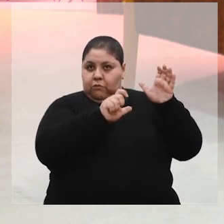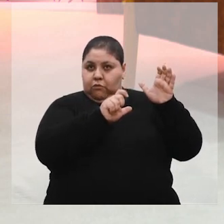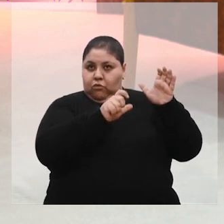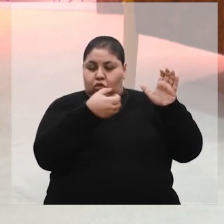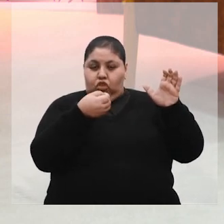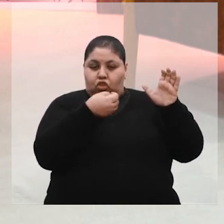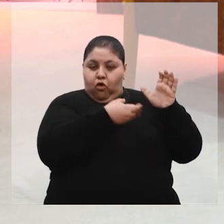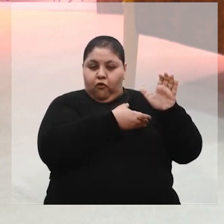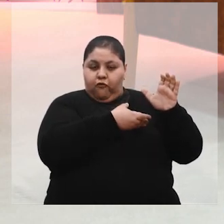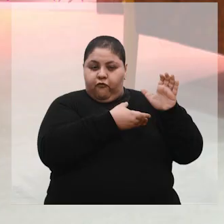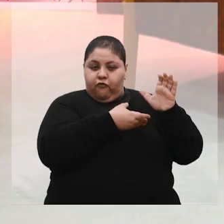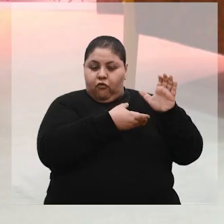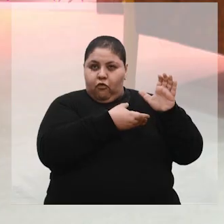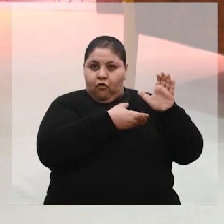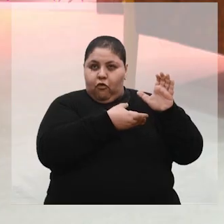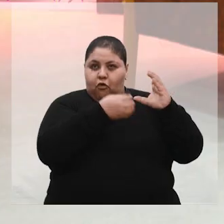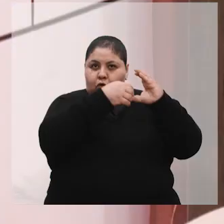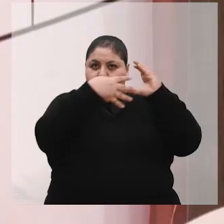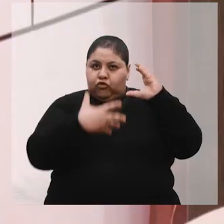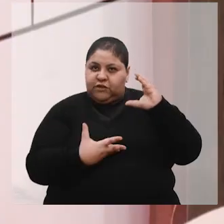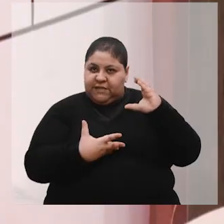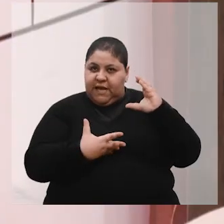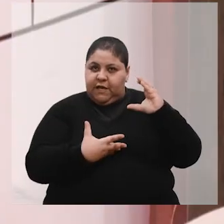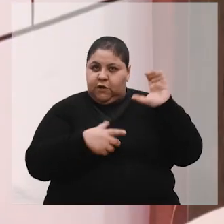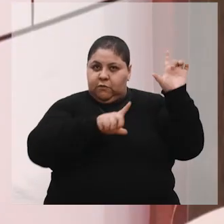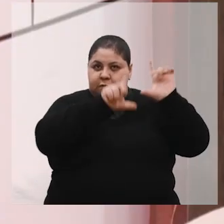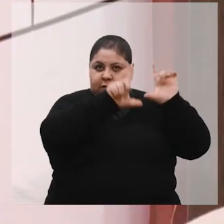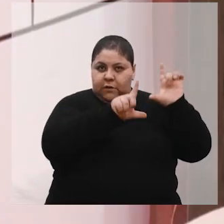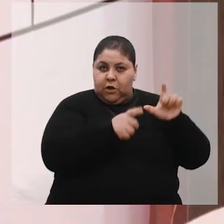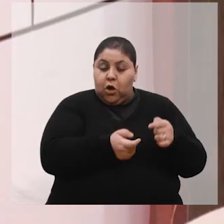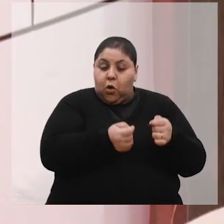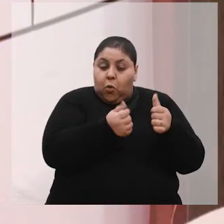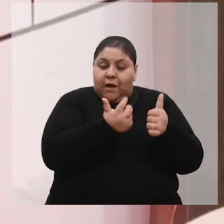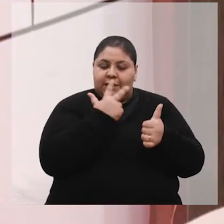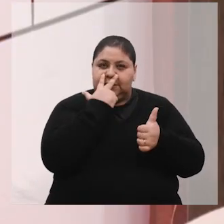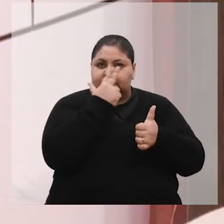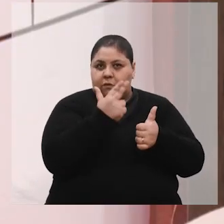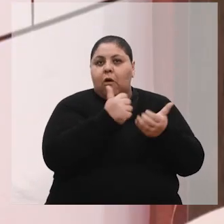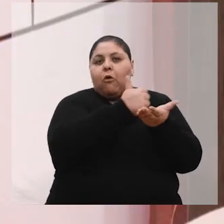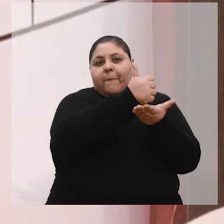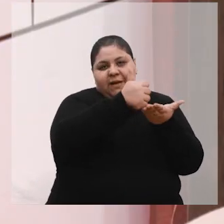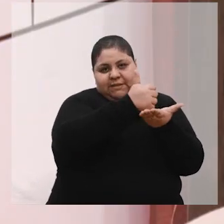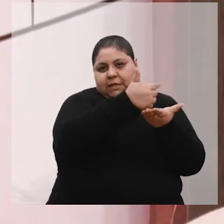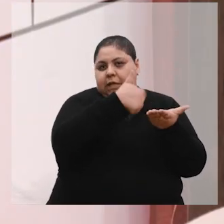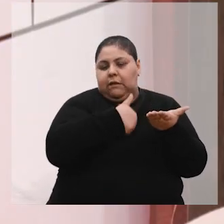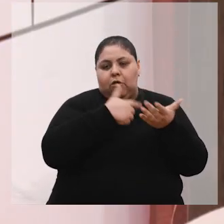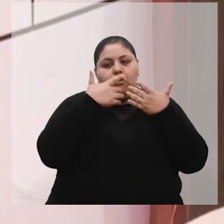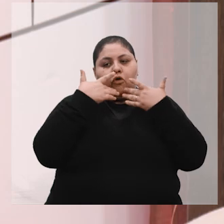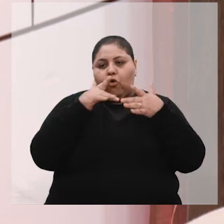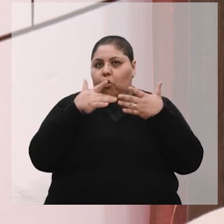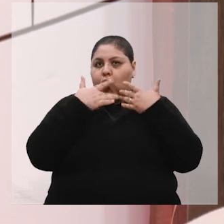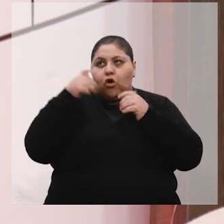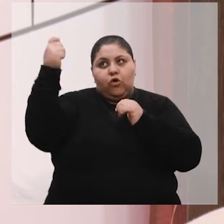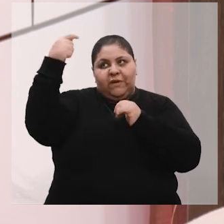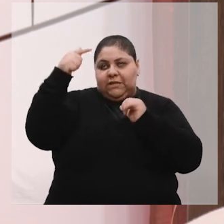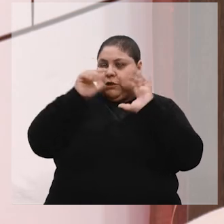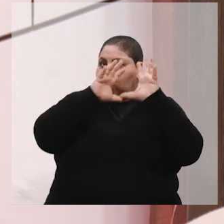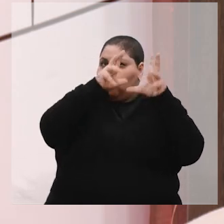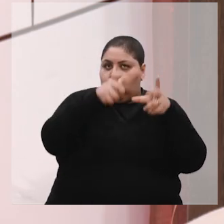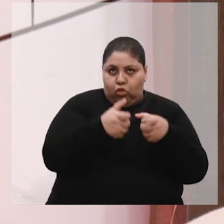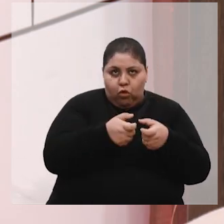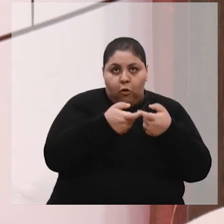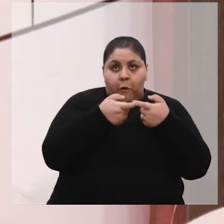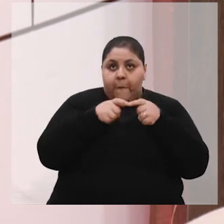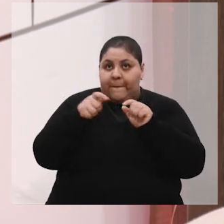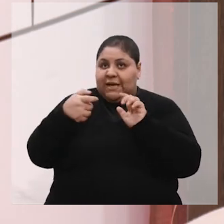fotos. Então, tipo, é muito parecido com as fotos que eu fiz lá, são baseadas, cor, iluminação e tudo, mas